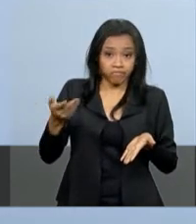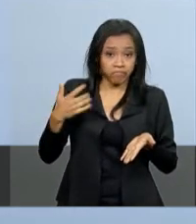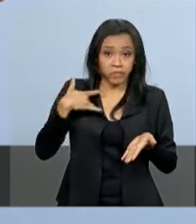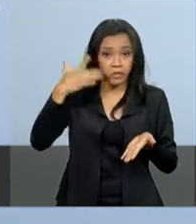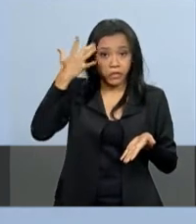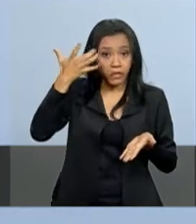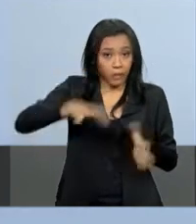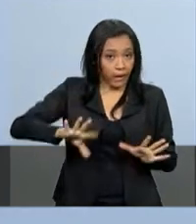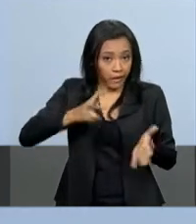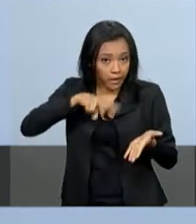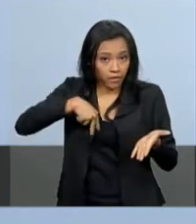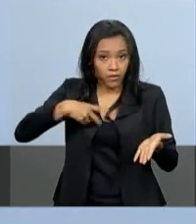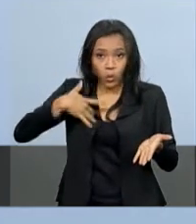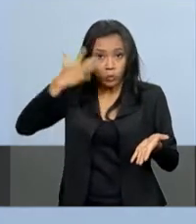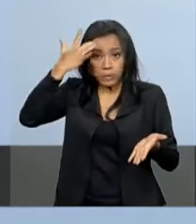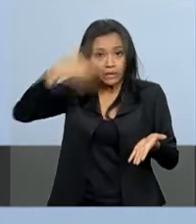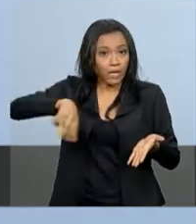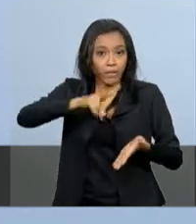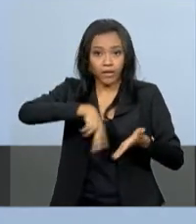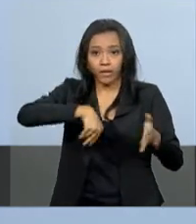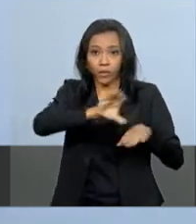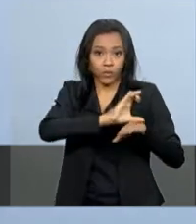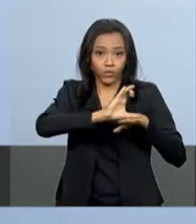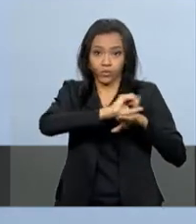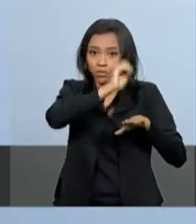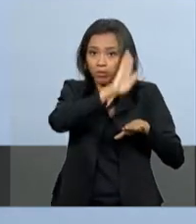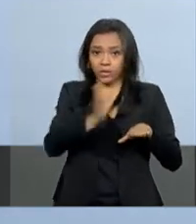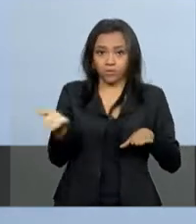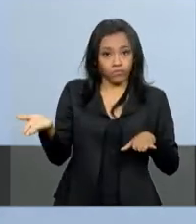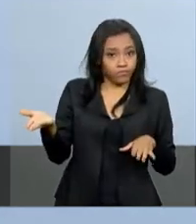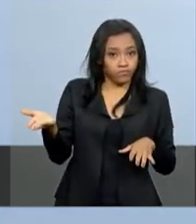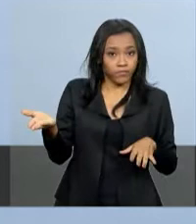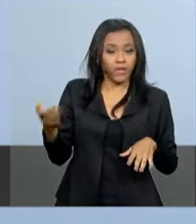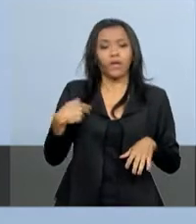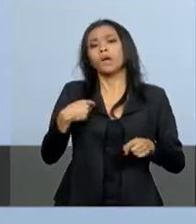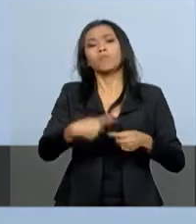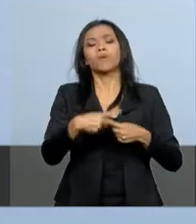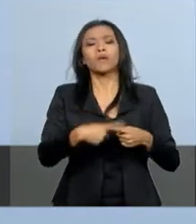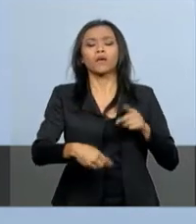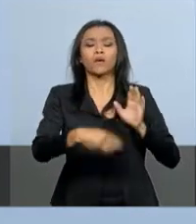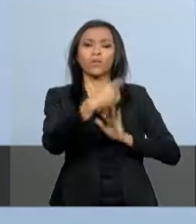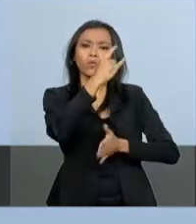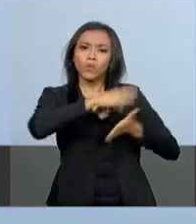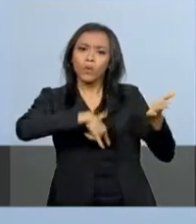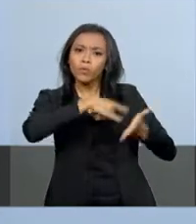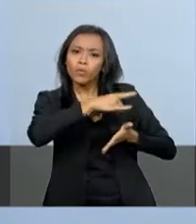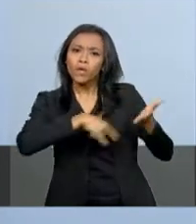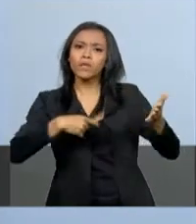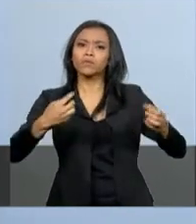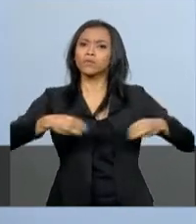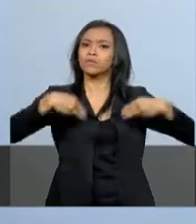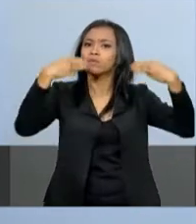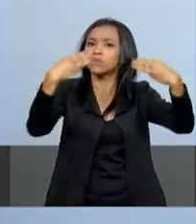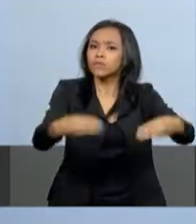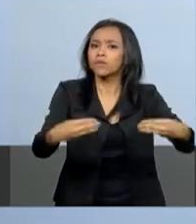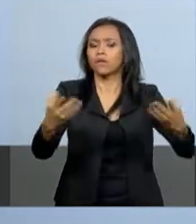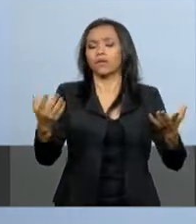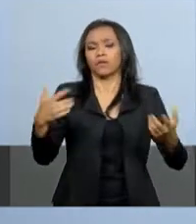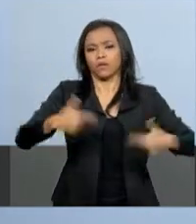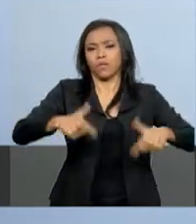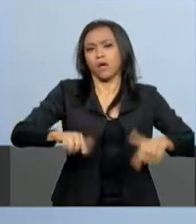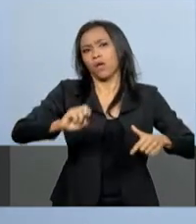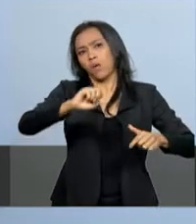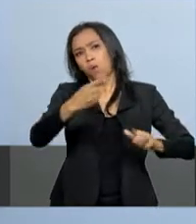a constituição brasileira as pessoas imaginem uma portaria do ministério do trabalho ou um decreto ou uma lei ordinária